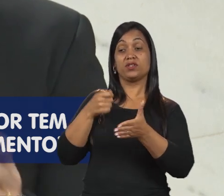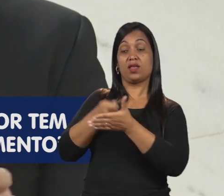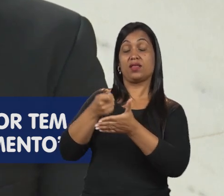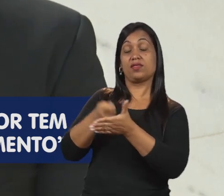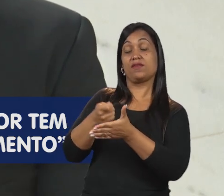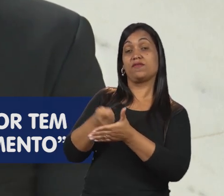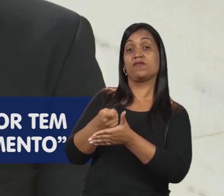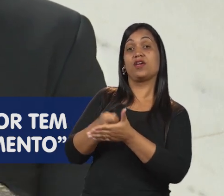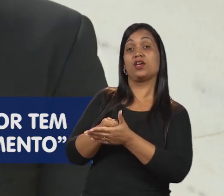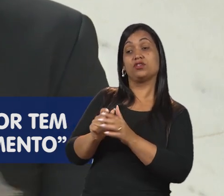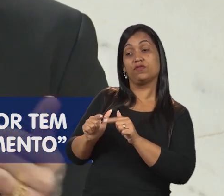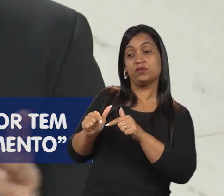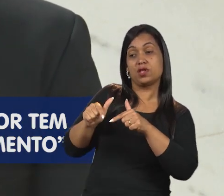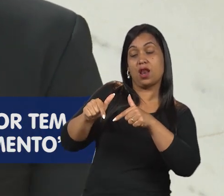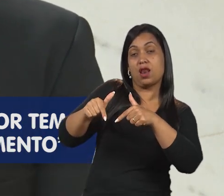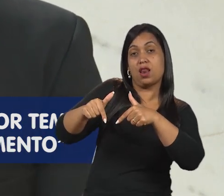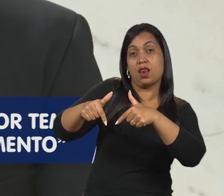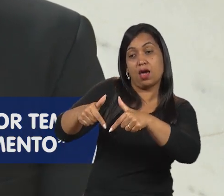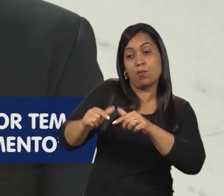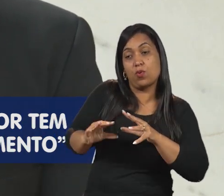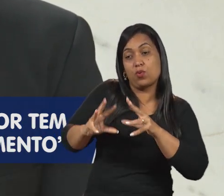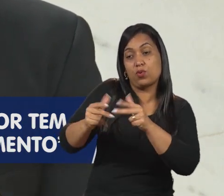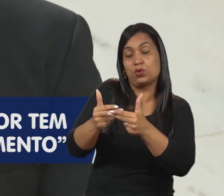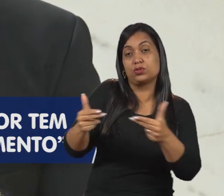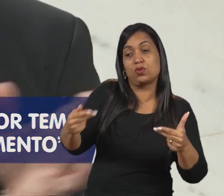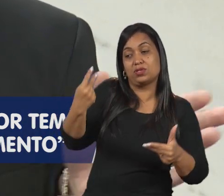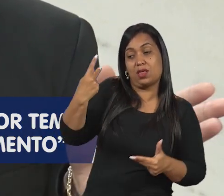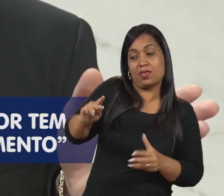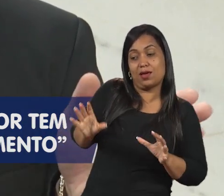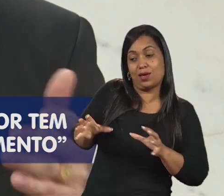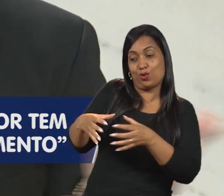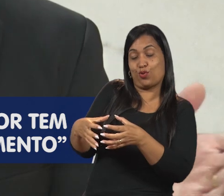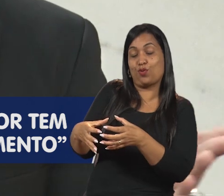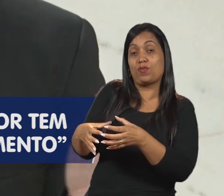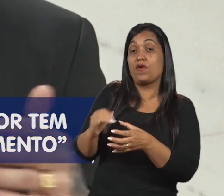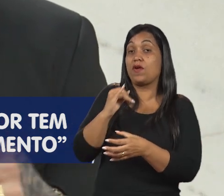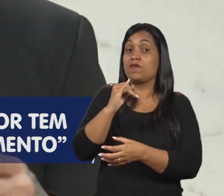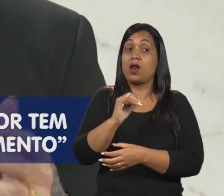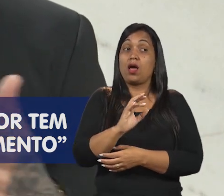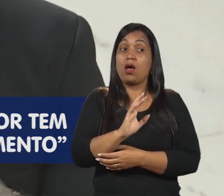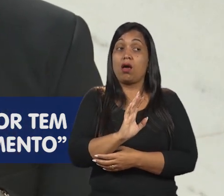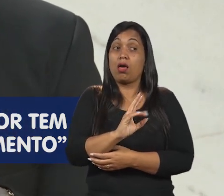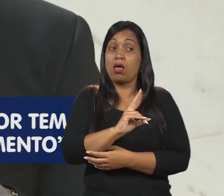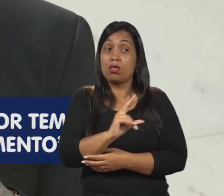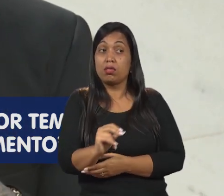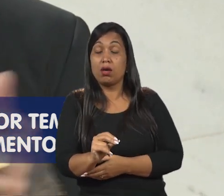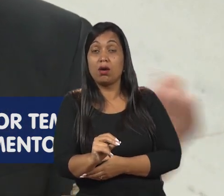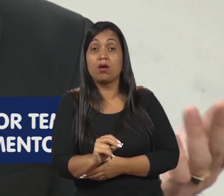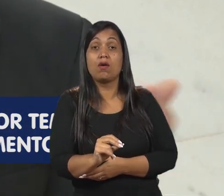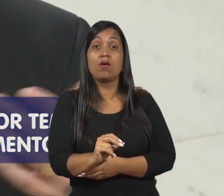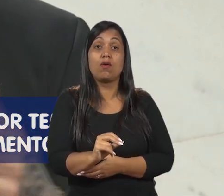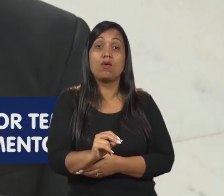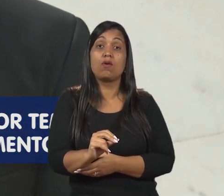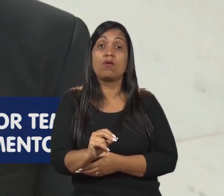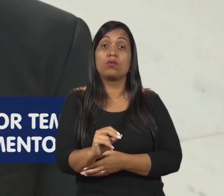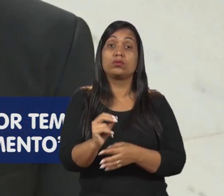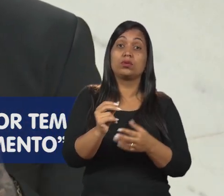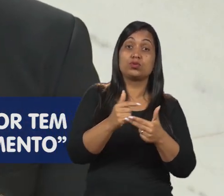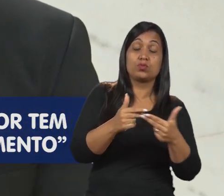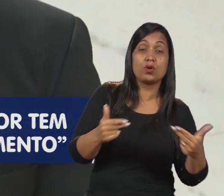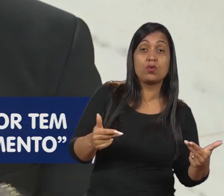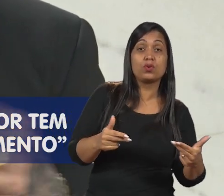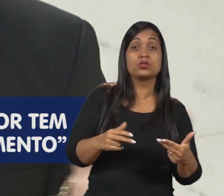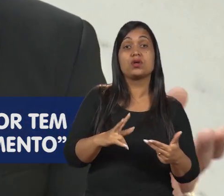defende, você vai lutar ao máximo por tudo ali, né? Muitas vezes você vai dizer não dentro de um aspecto, você